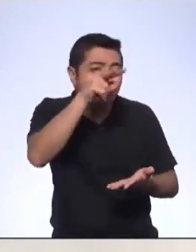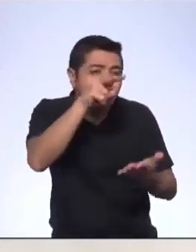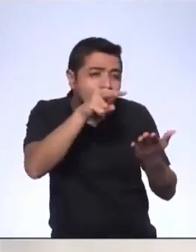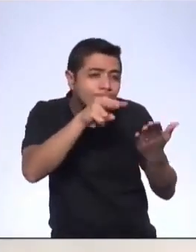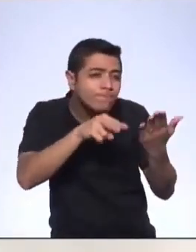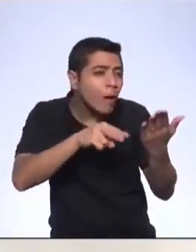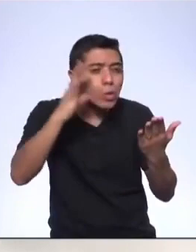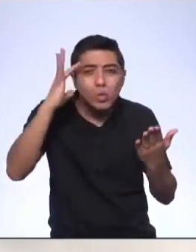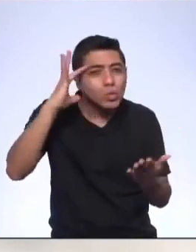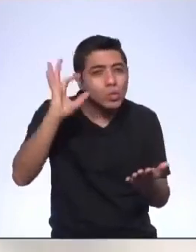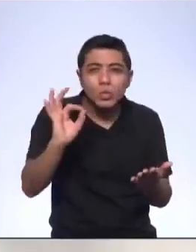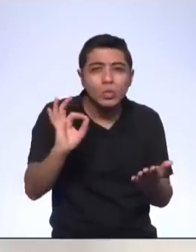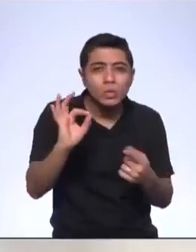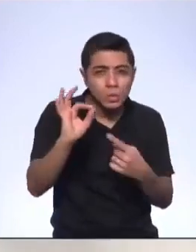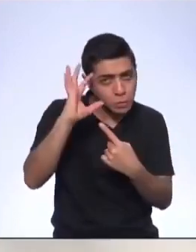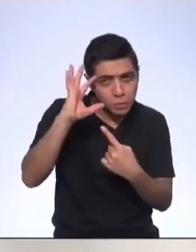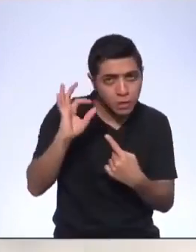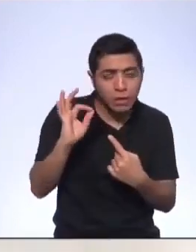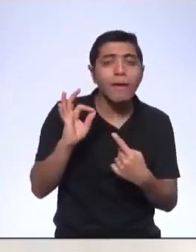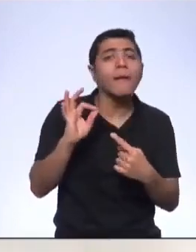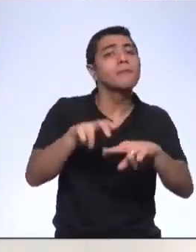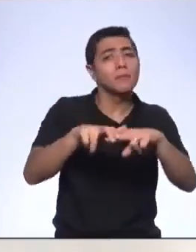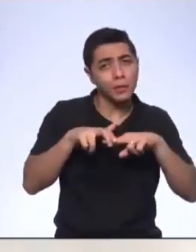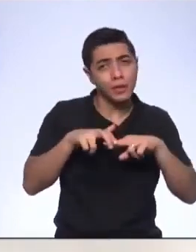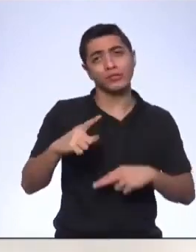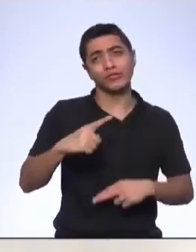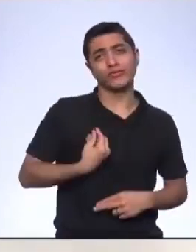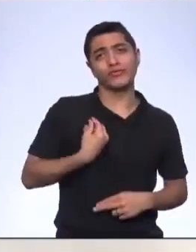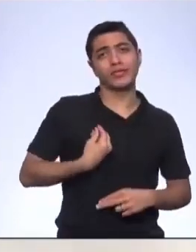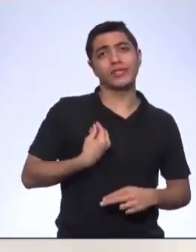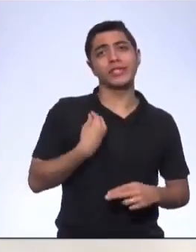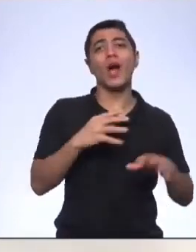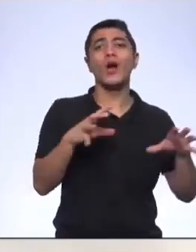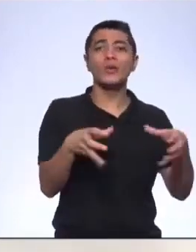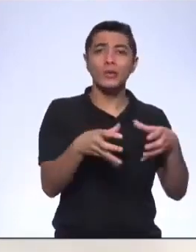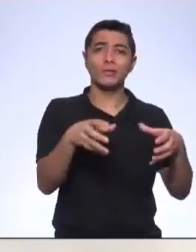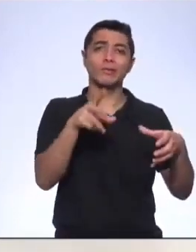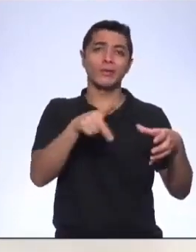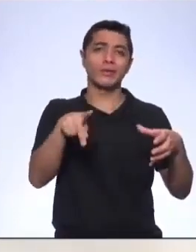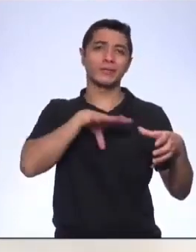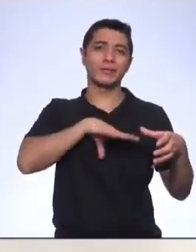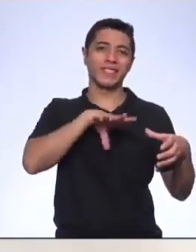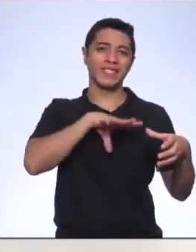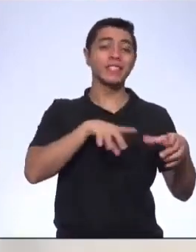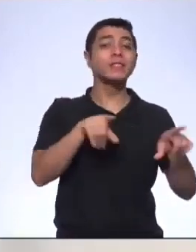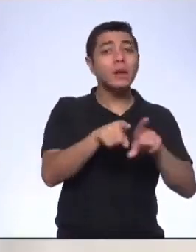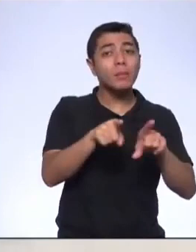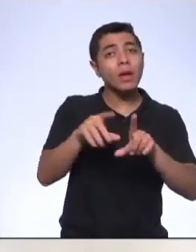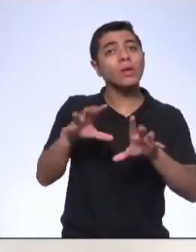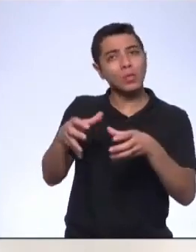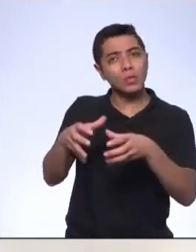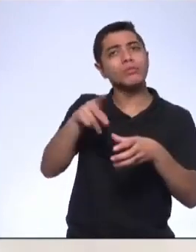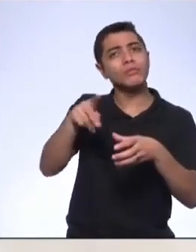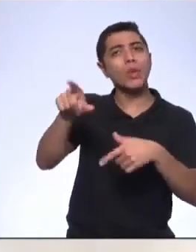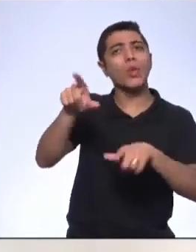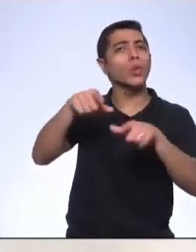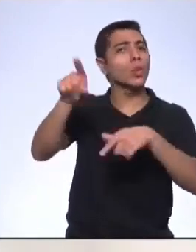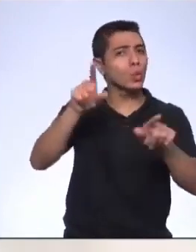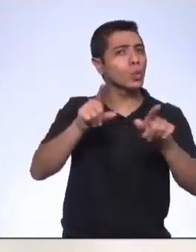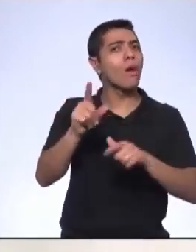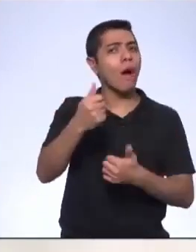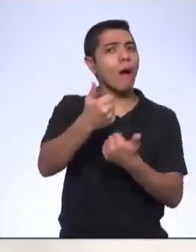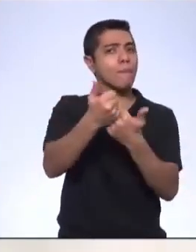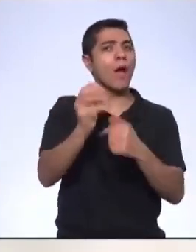para isso que servem os professores de língua portuguesa, né? E os demais professores também, que eu acho que todos dão essa colaboração para a gente ler um texto